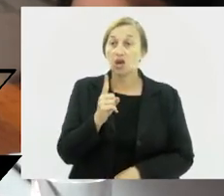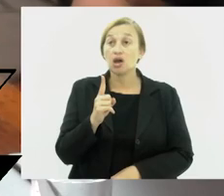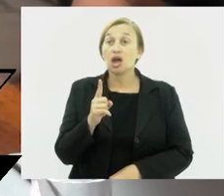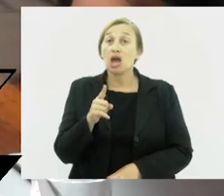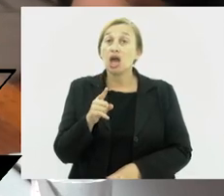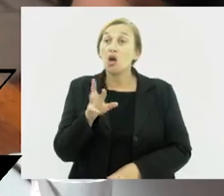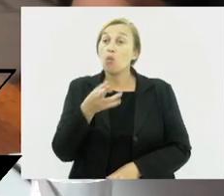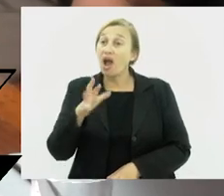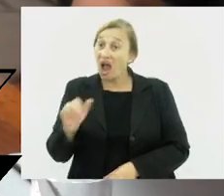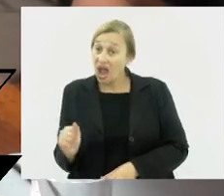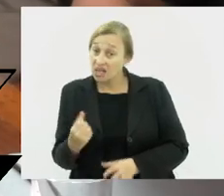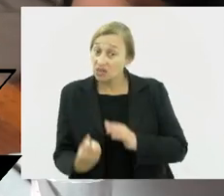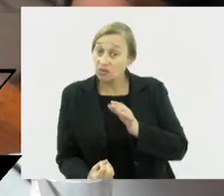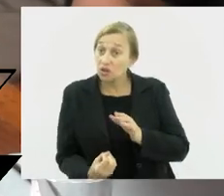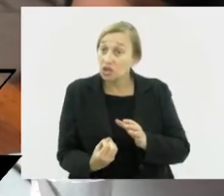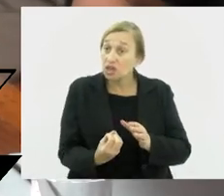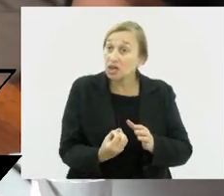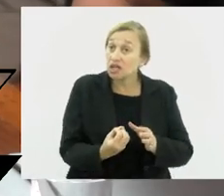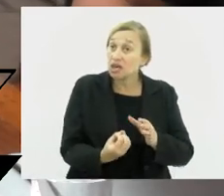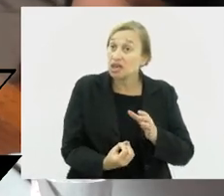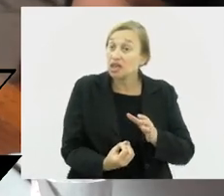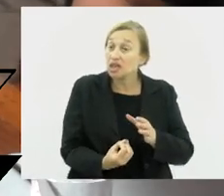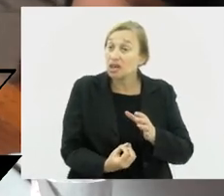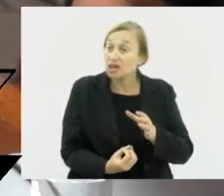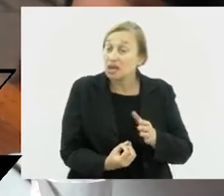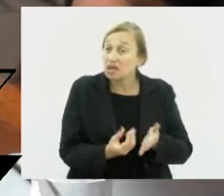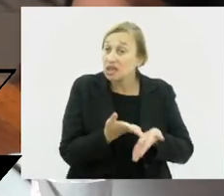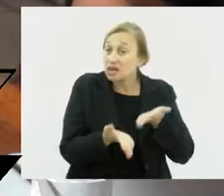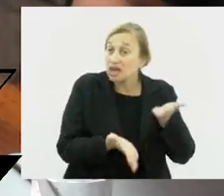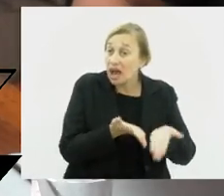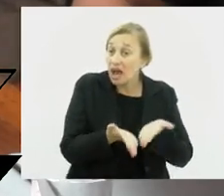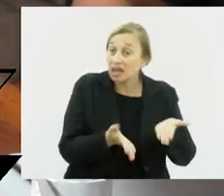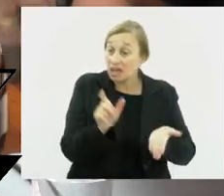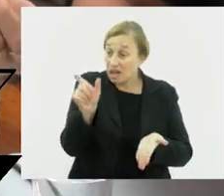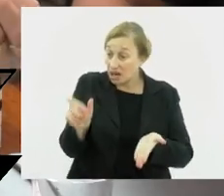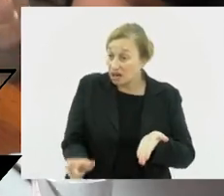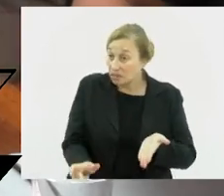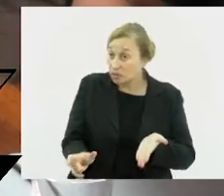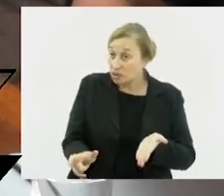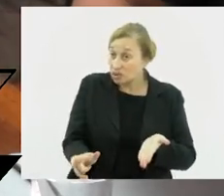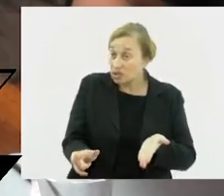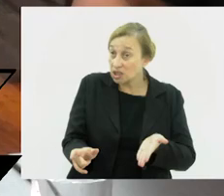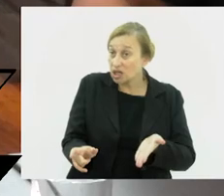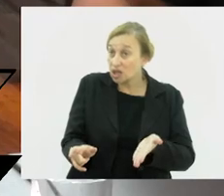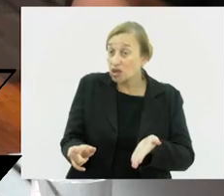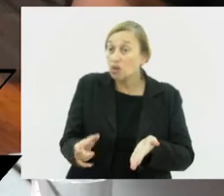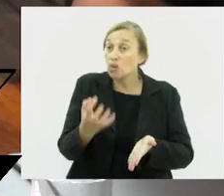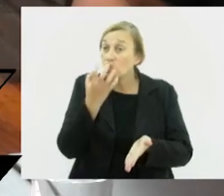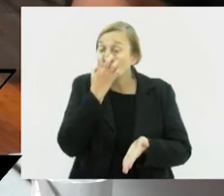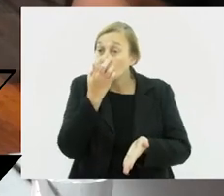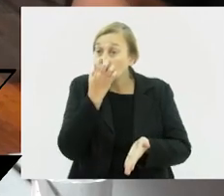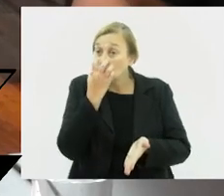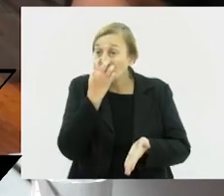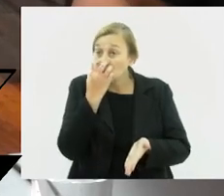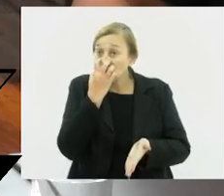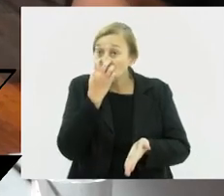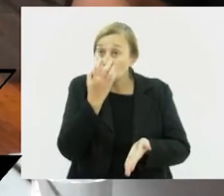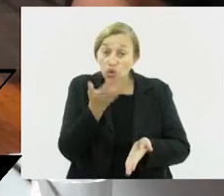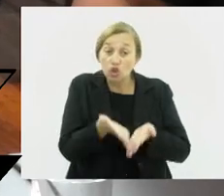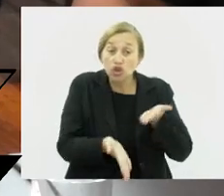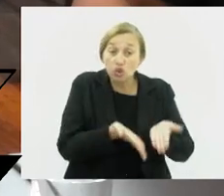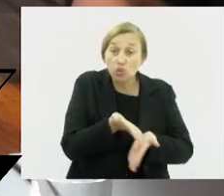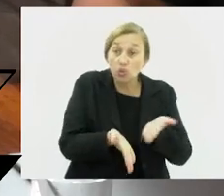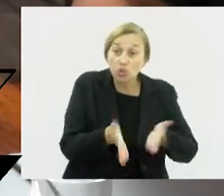criada, e quando ele foi criado, ele era para ser um cão babá. Ele cuidava de crianças. Era um